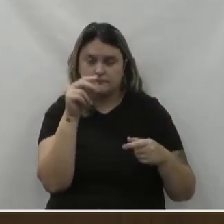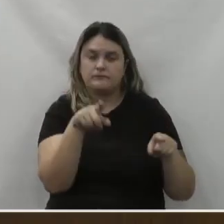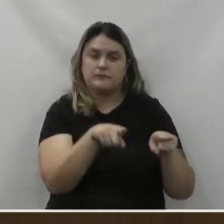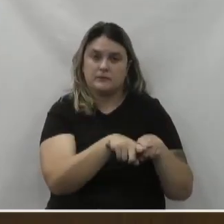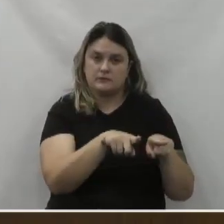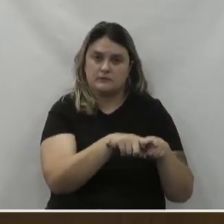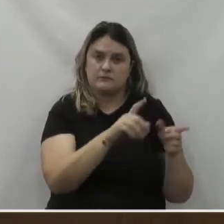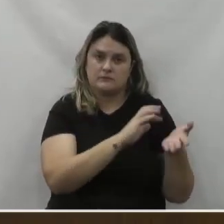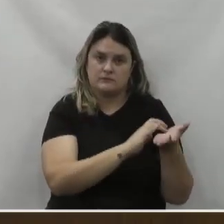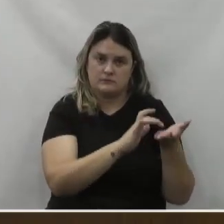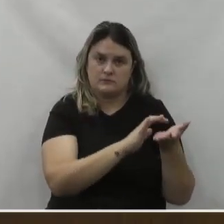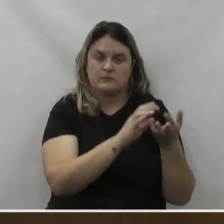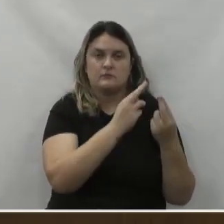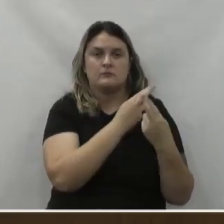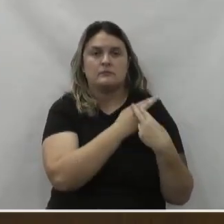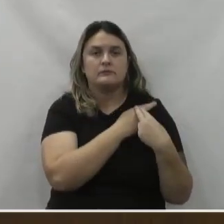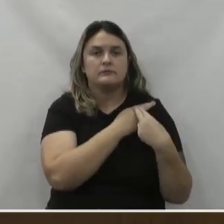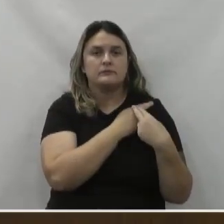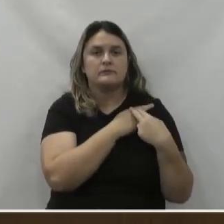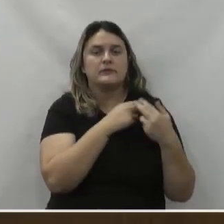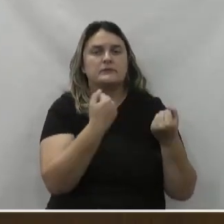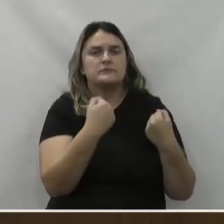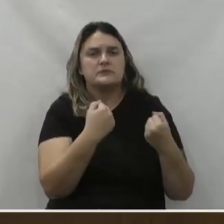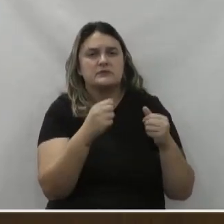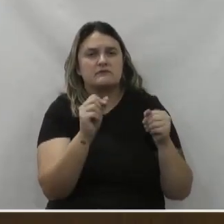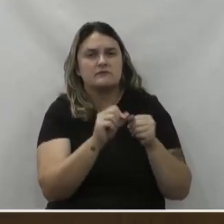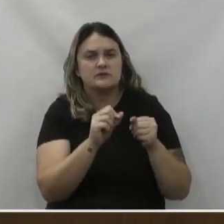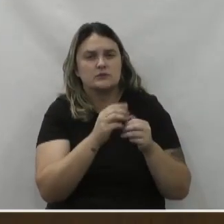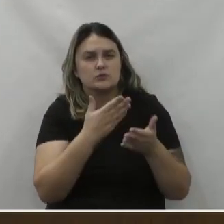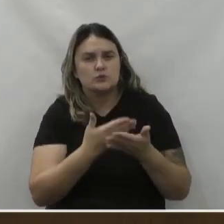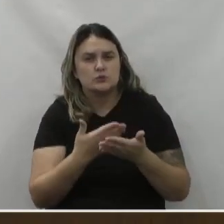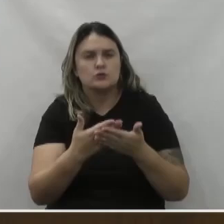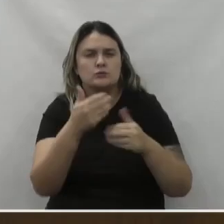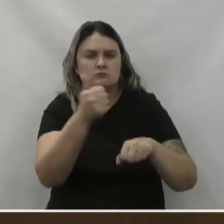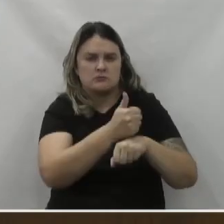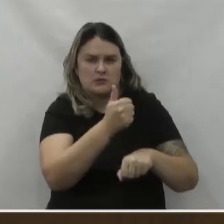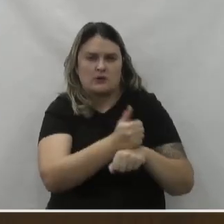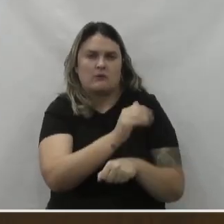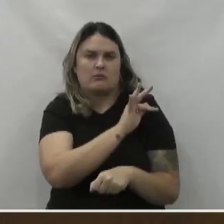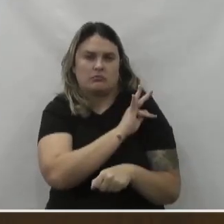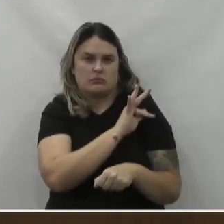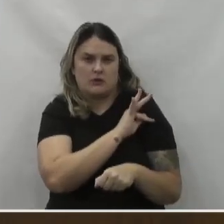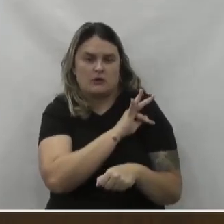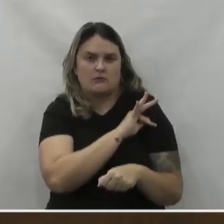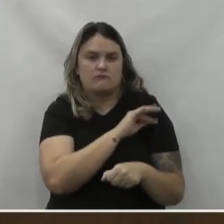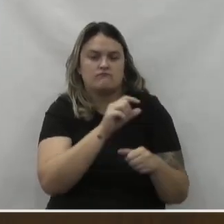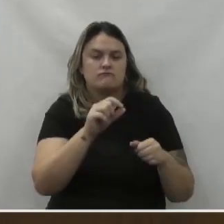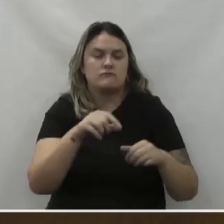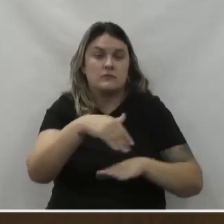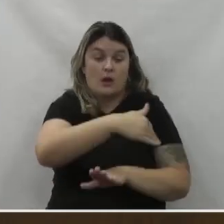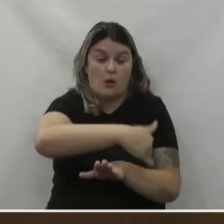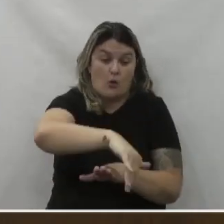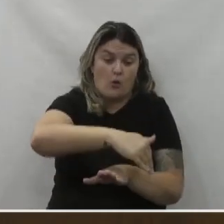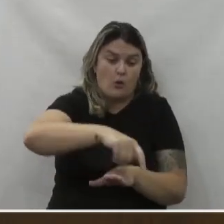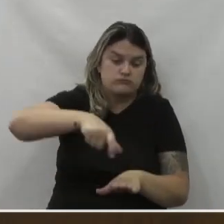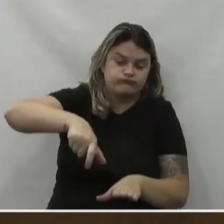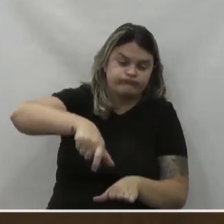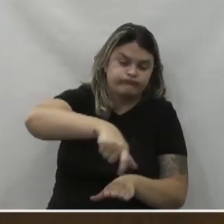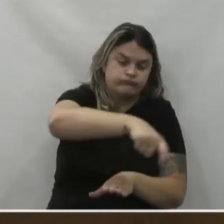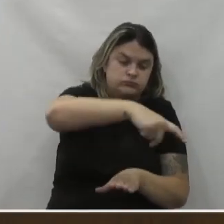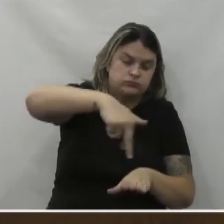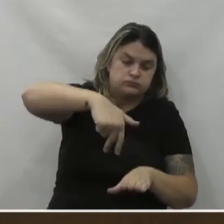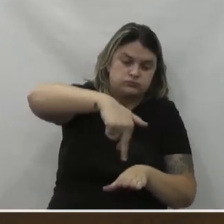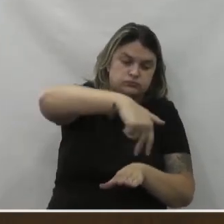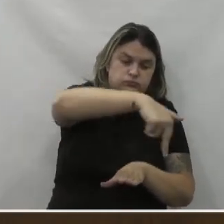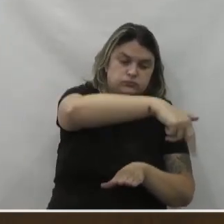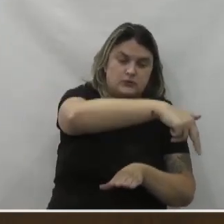da secretaria competente, que realize um estudo técnico visando a instalação de uma lombada ou faixa elevada